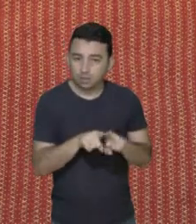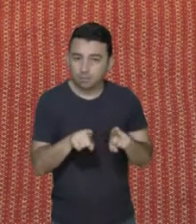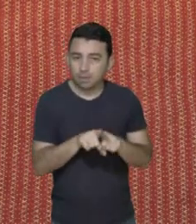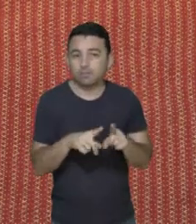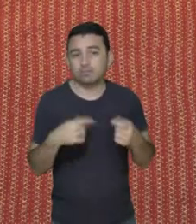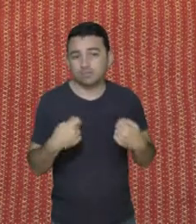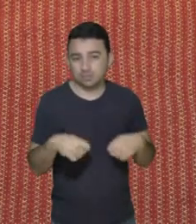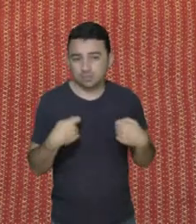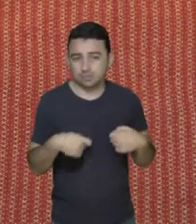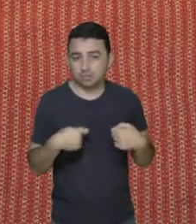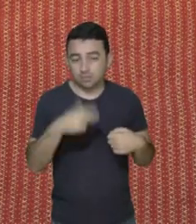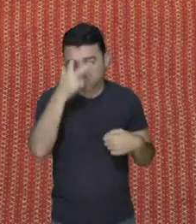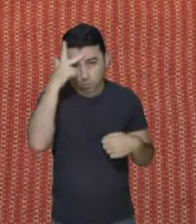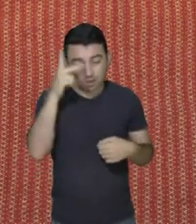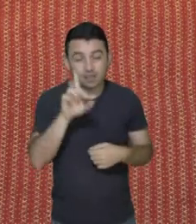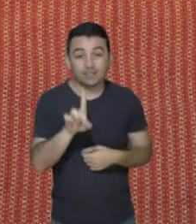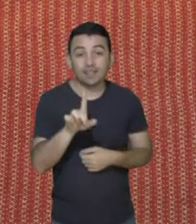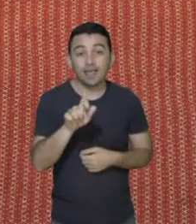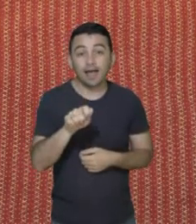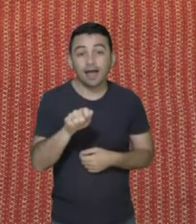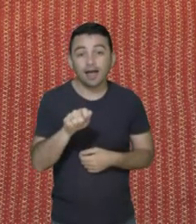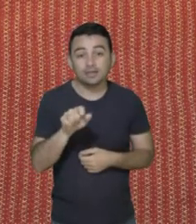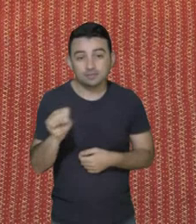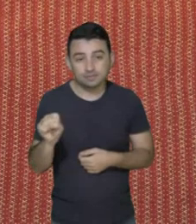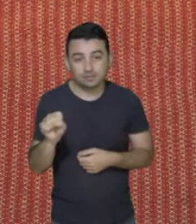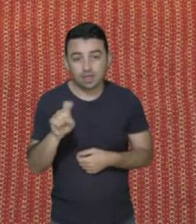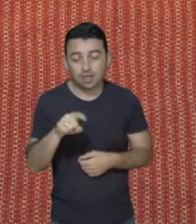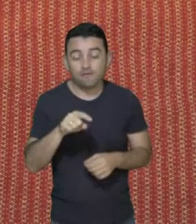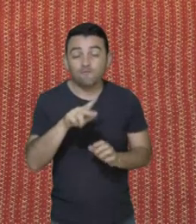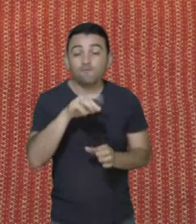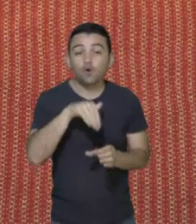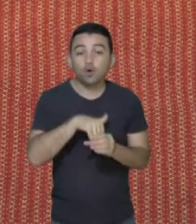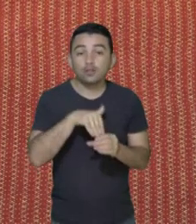com o pessoal do DEAS e votar o PL